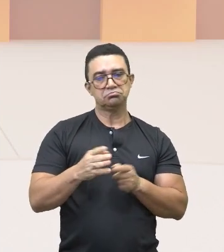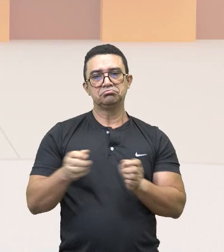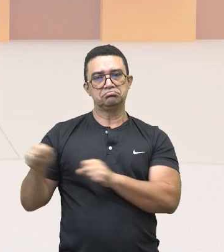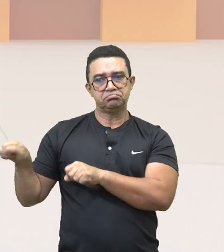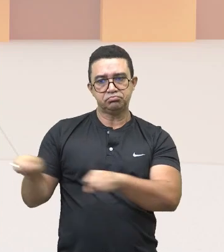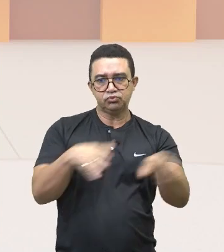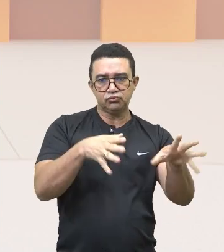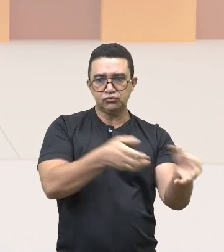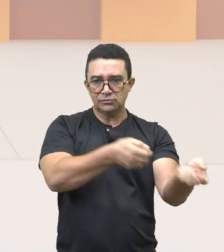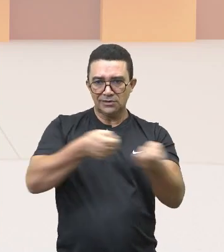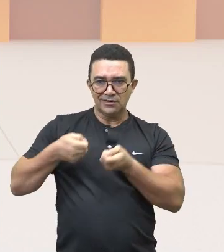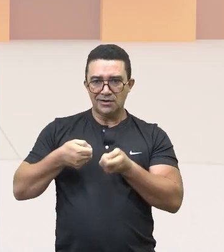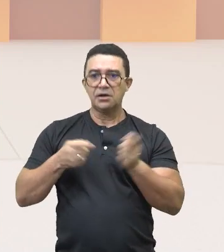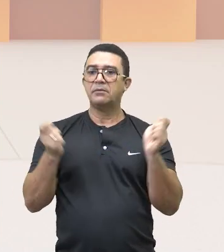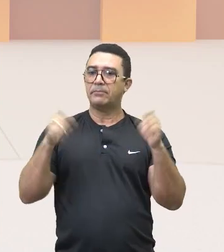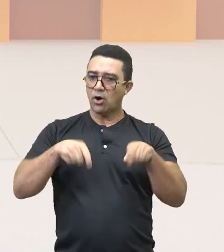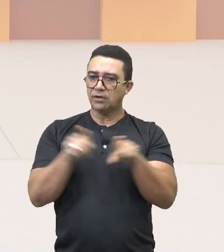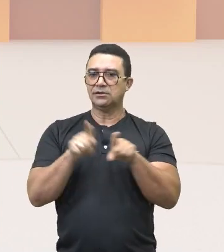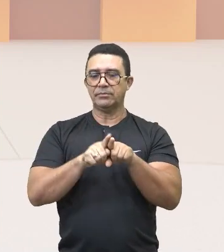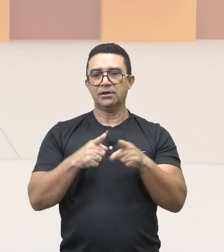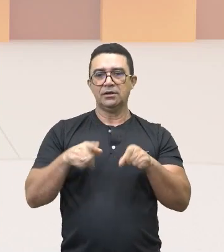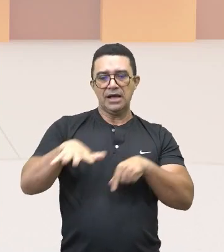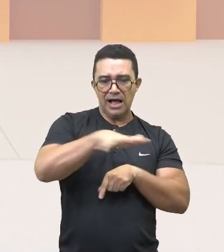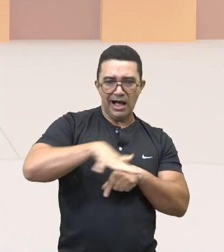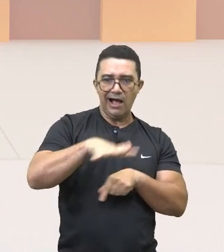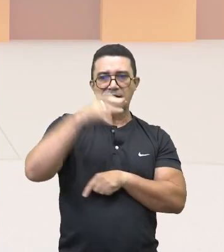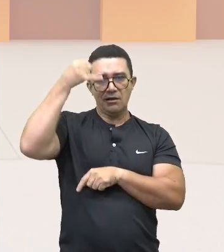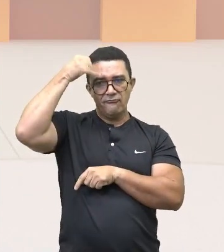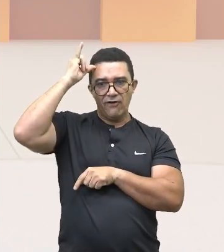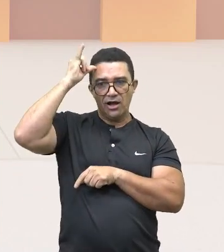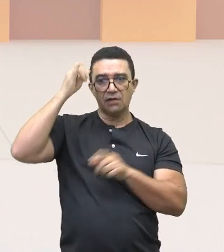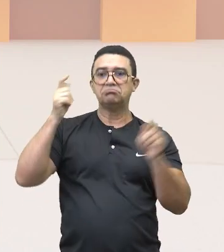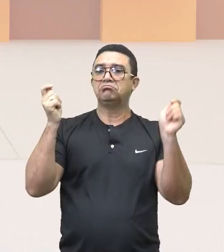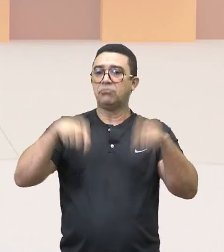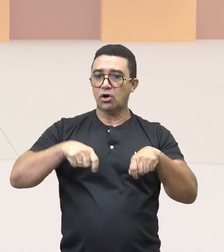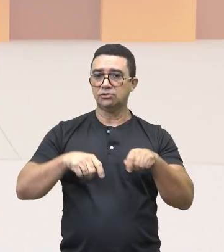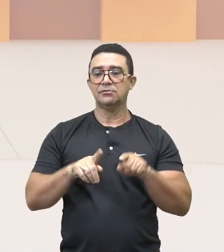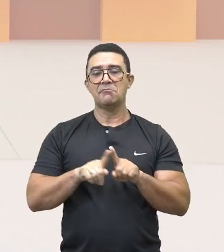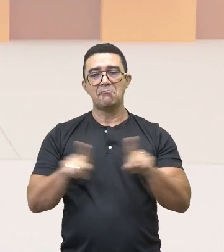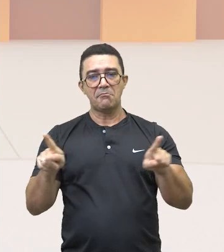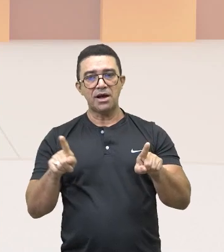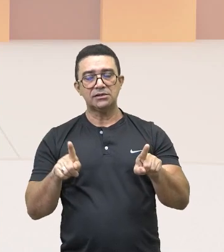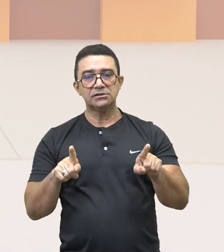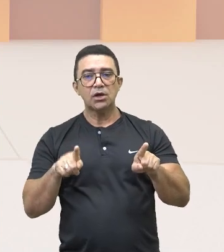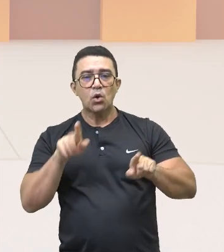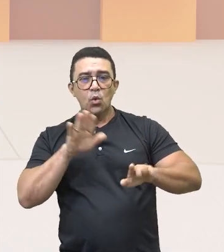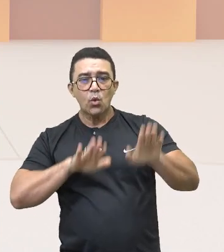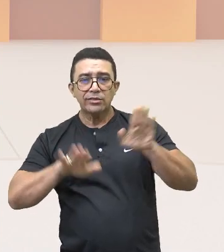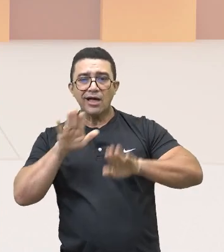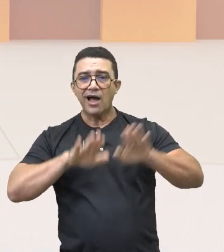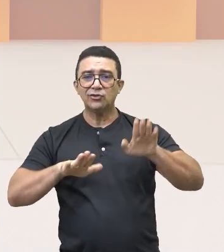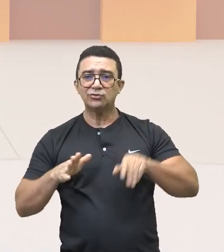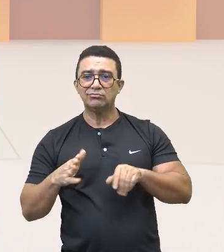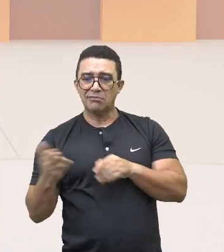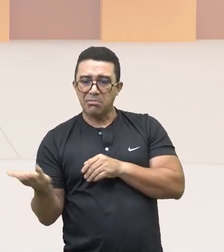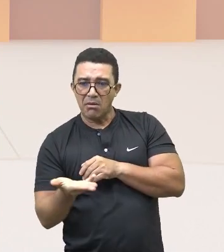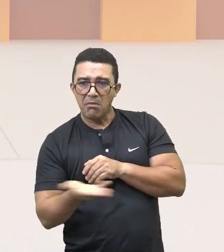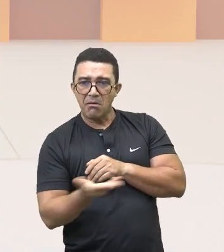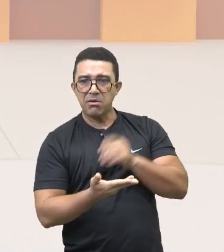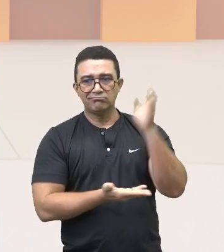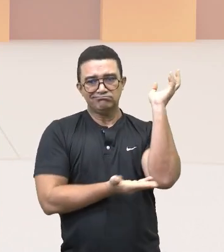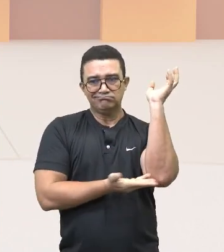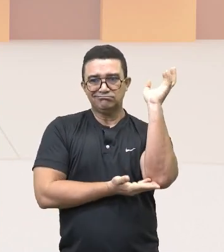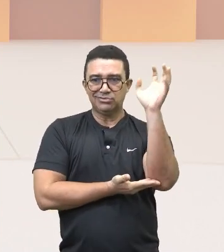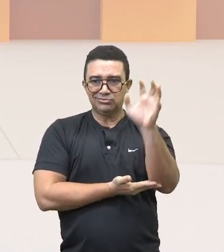O uso dos pastos, mas com uma preocupação que não permita com que seja devastada aquelas áreas ali, né? Tem